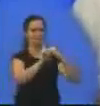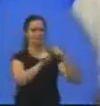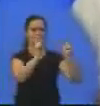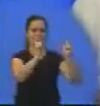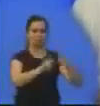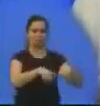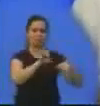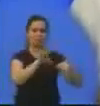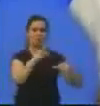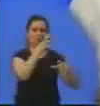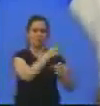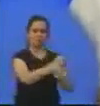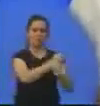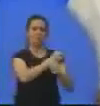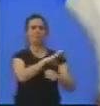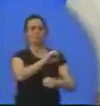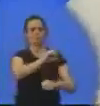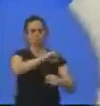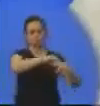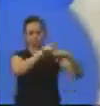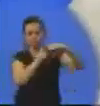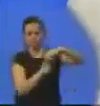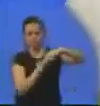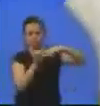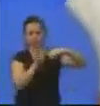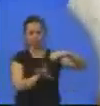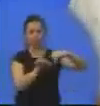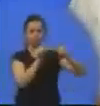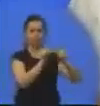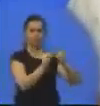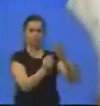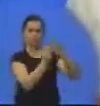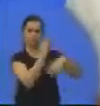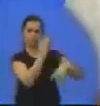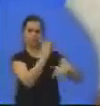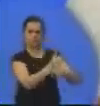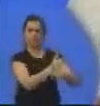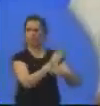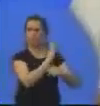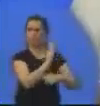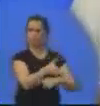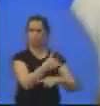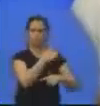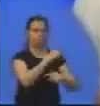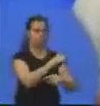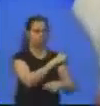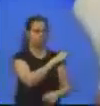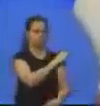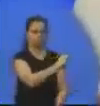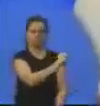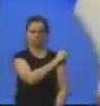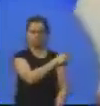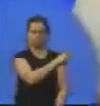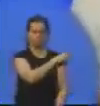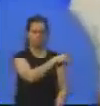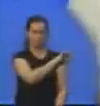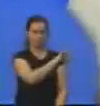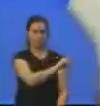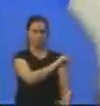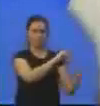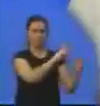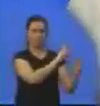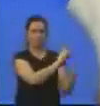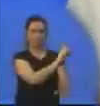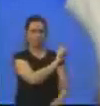para concluir a concavidade. Então, está lá. Encontrei a concavidade. Então, não é ponto do domínio, portanto,